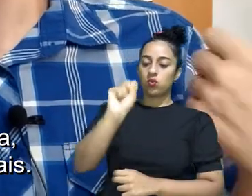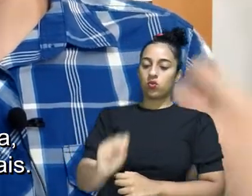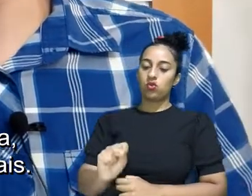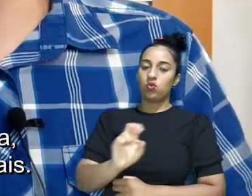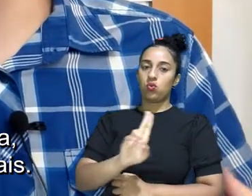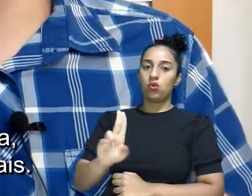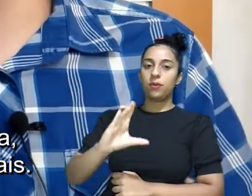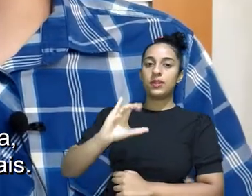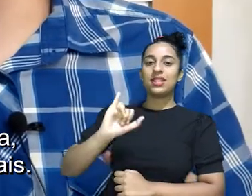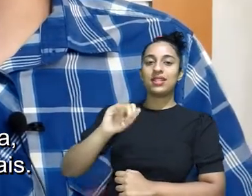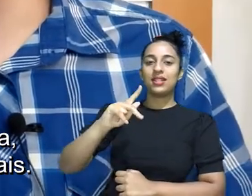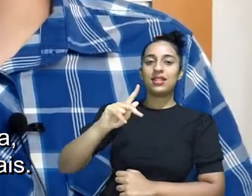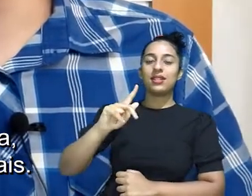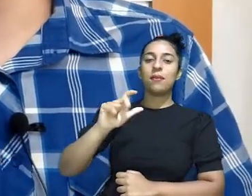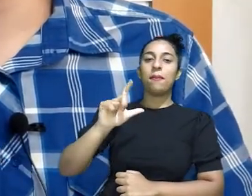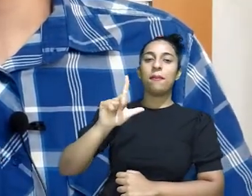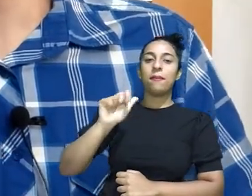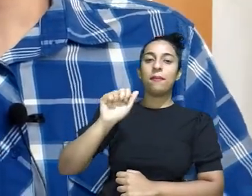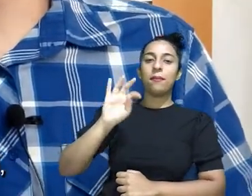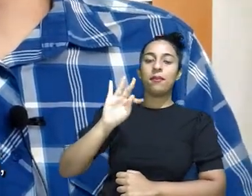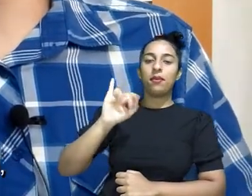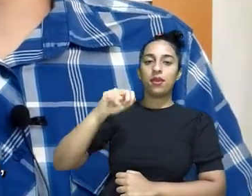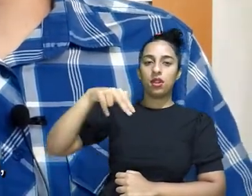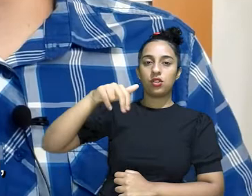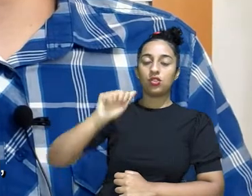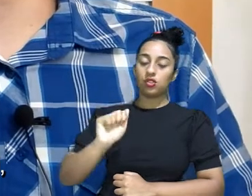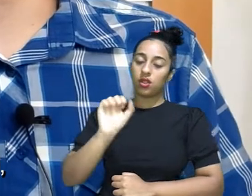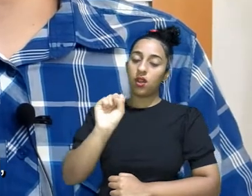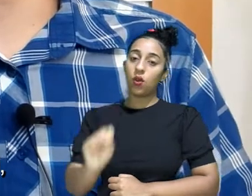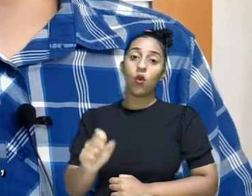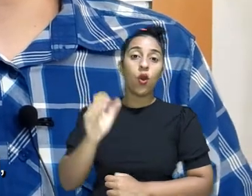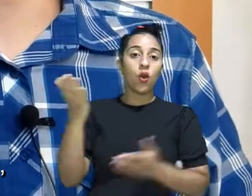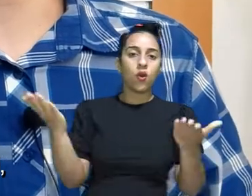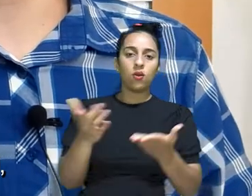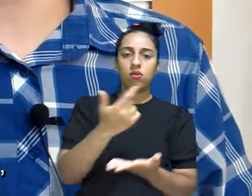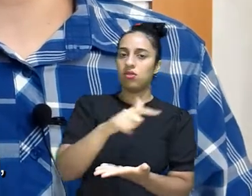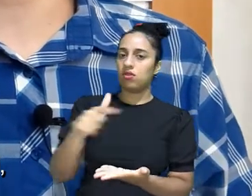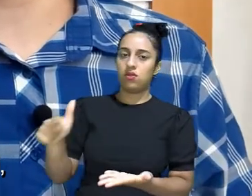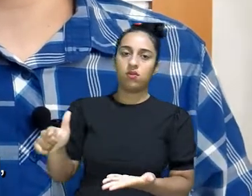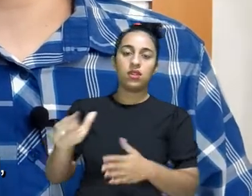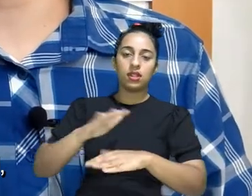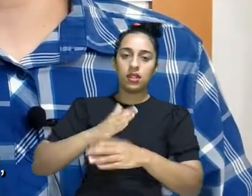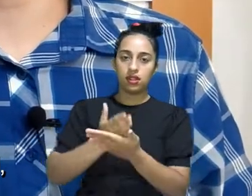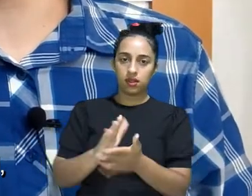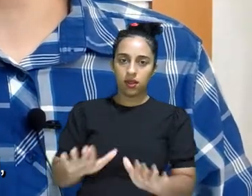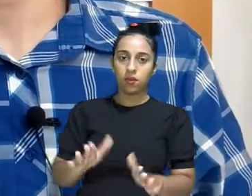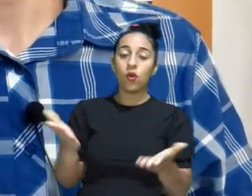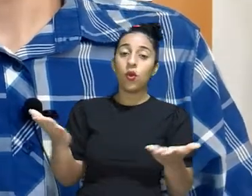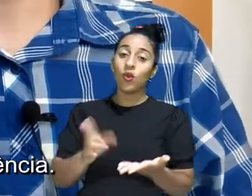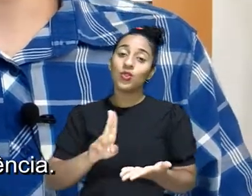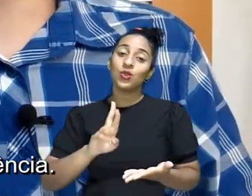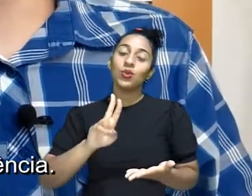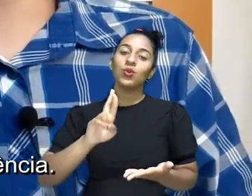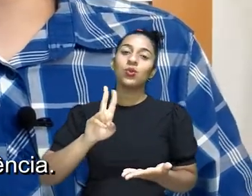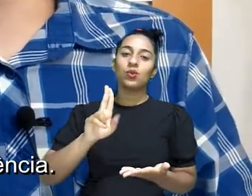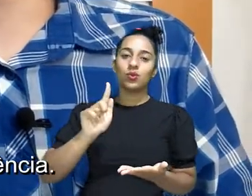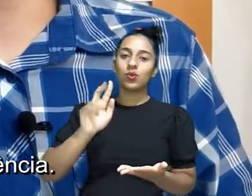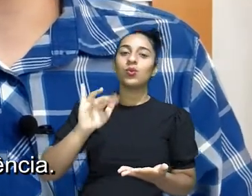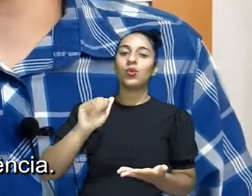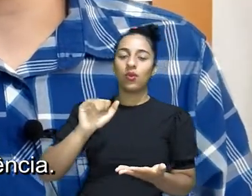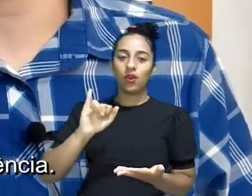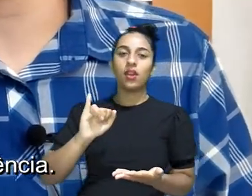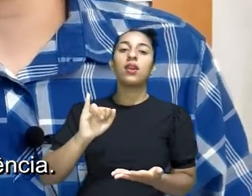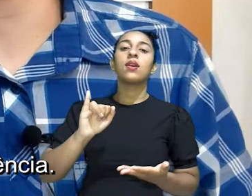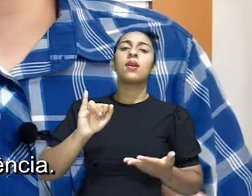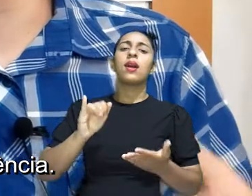Cisplatina que é uma província que não existe mais a Província Cisplatina é o território que hoje nós chamamos de Uruguai que tinha